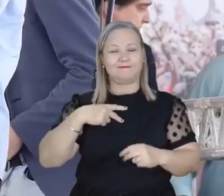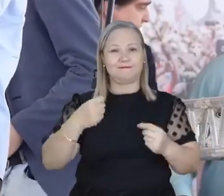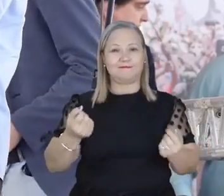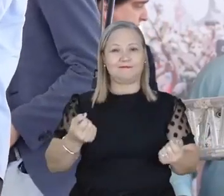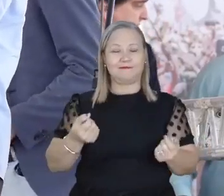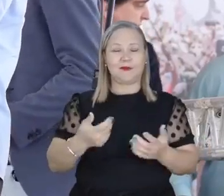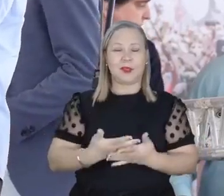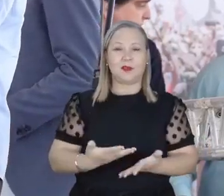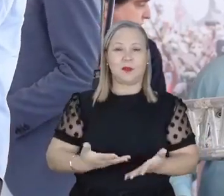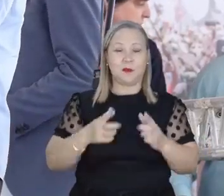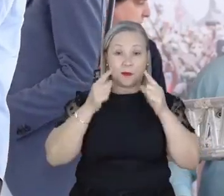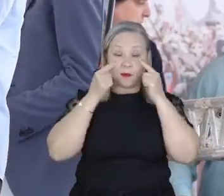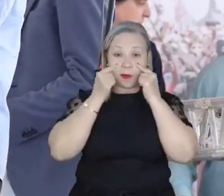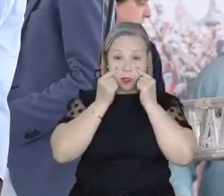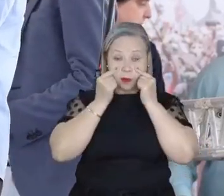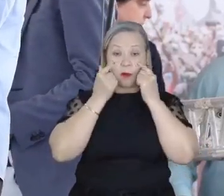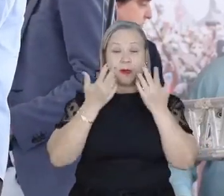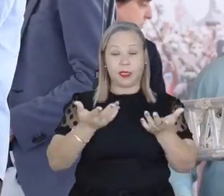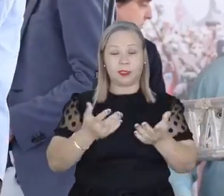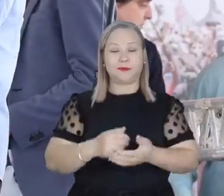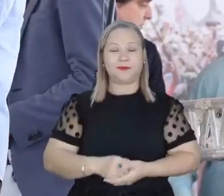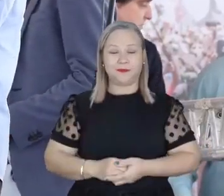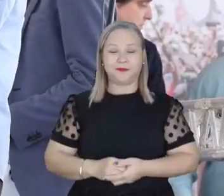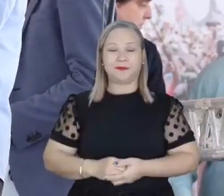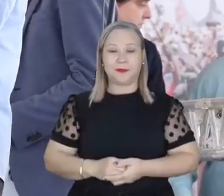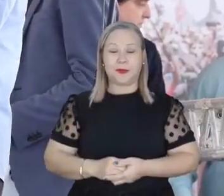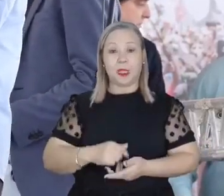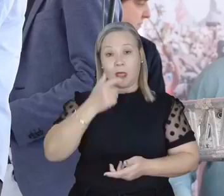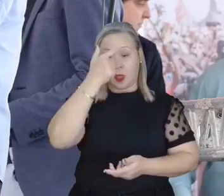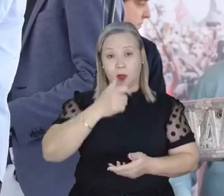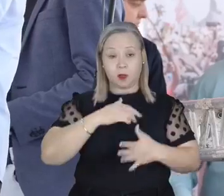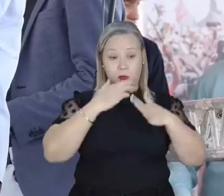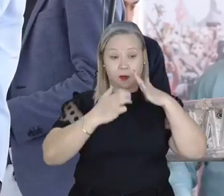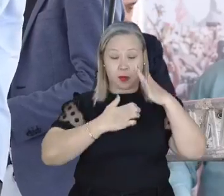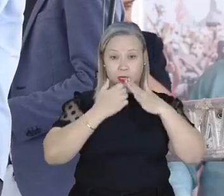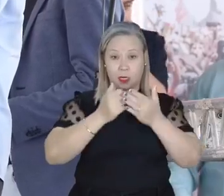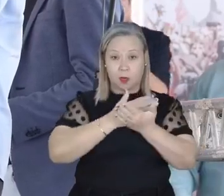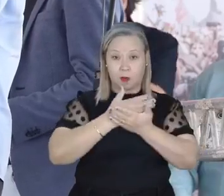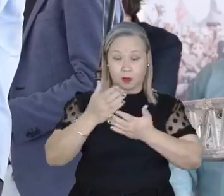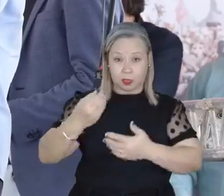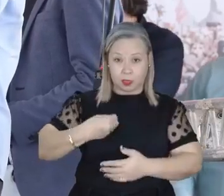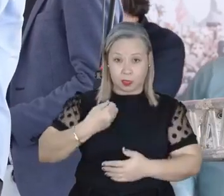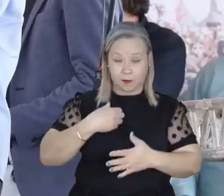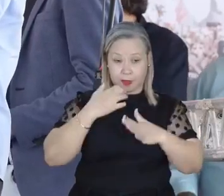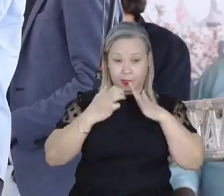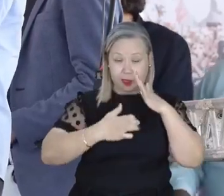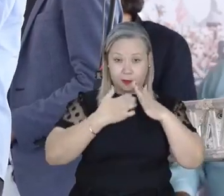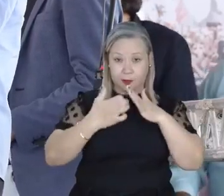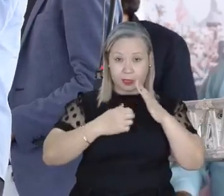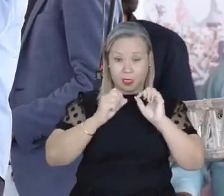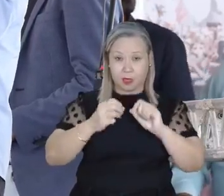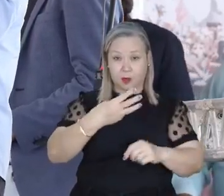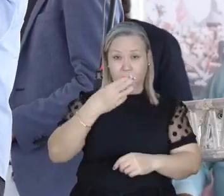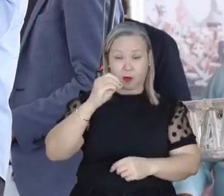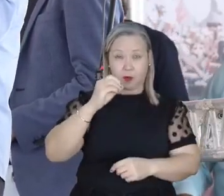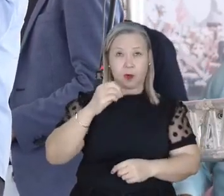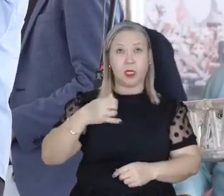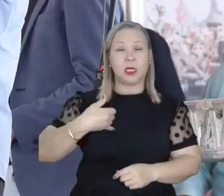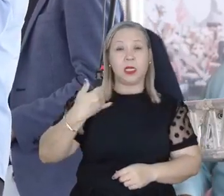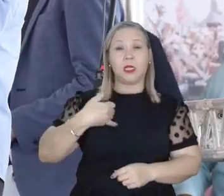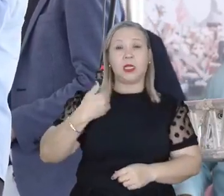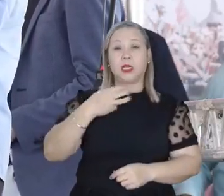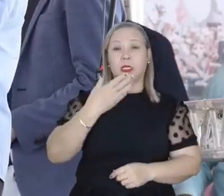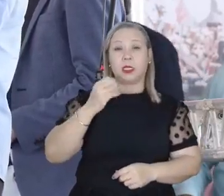eu sou empresário, comecei minha vida empresarial com 30 anos. Hoje eu gero mais ou menos 6